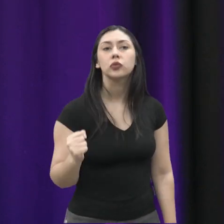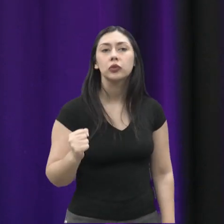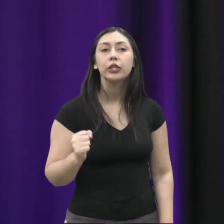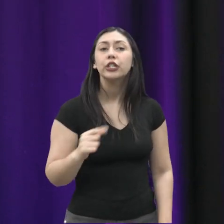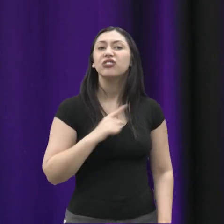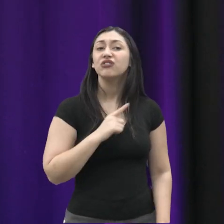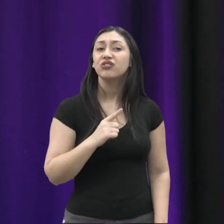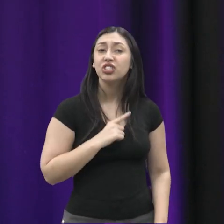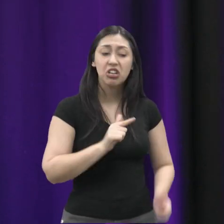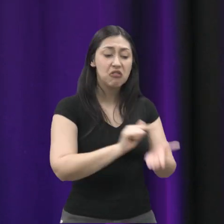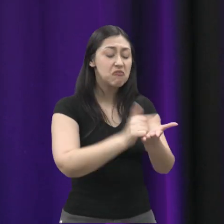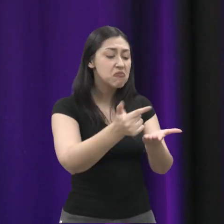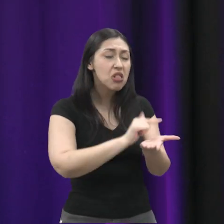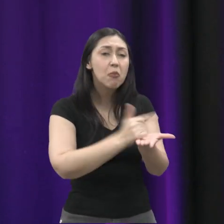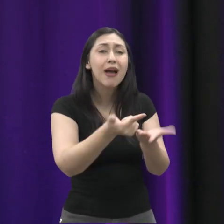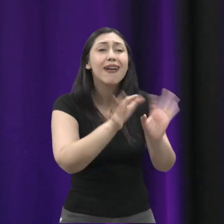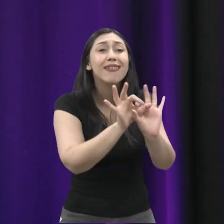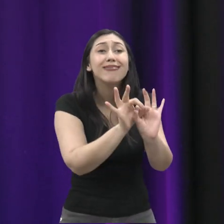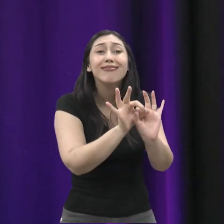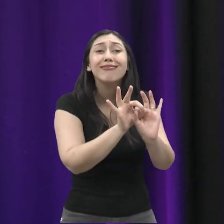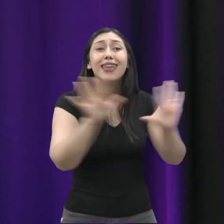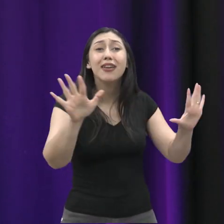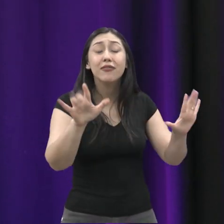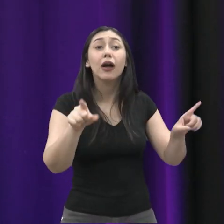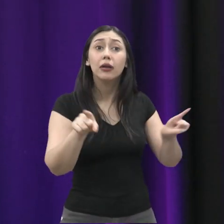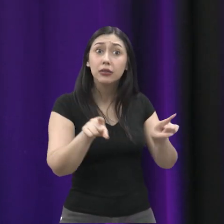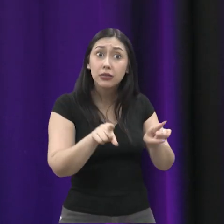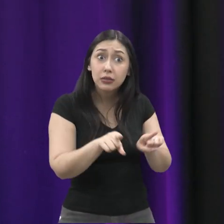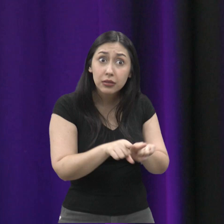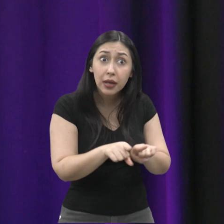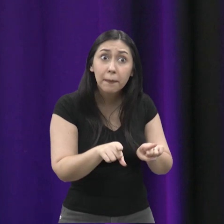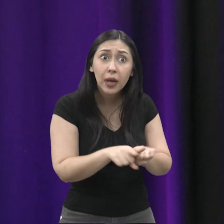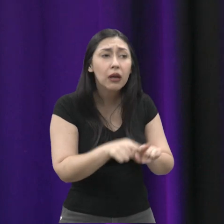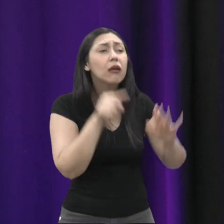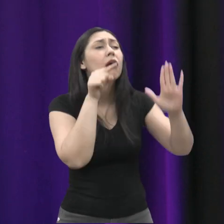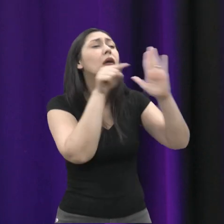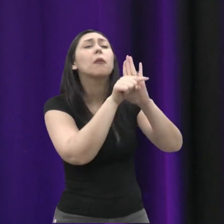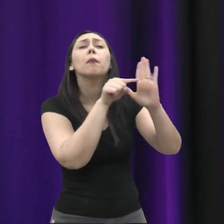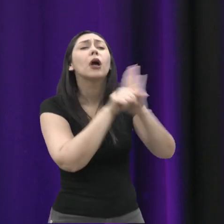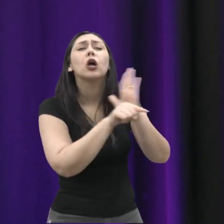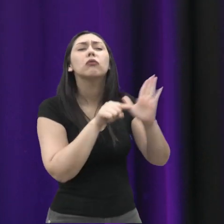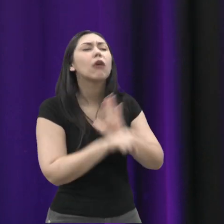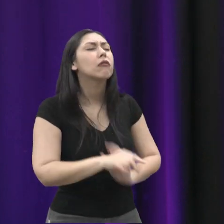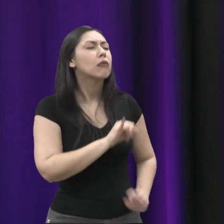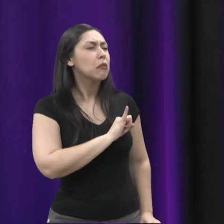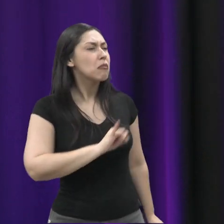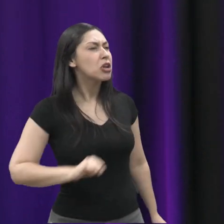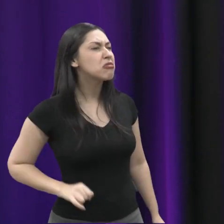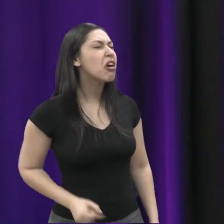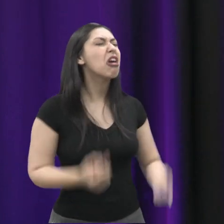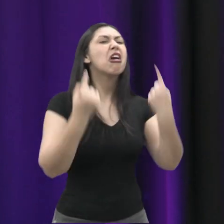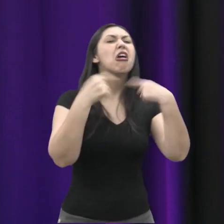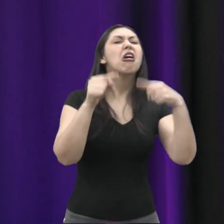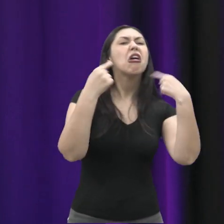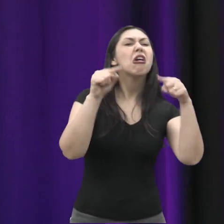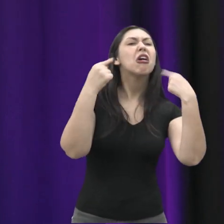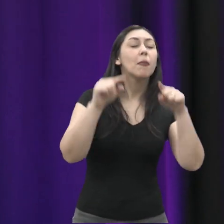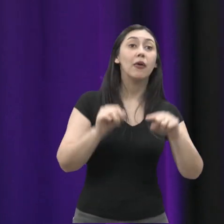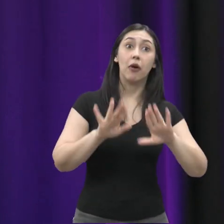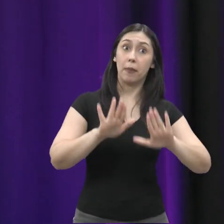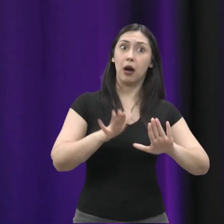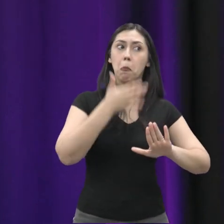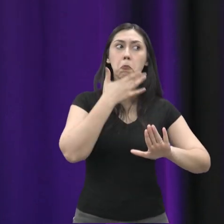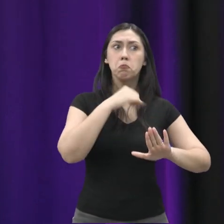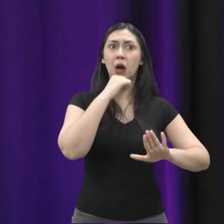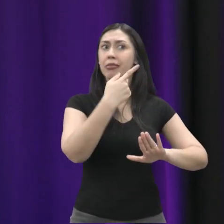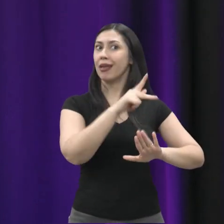Então, tinha uma imprensa livre, efusiva e, inclusive, que questionava o imperador, que falava mal, ao contrário do